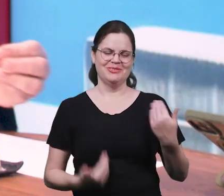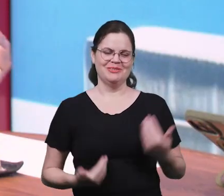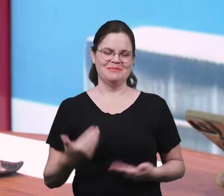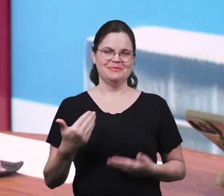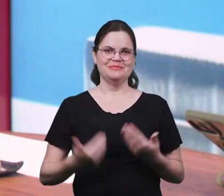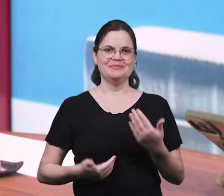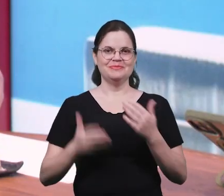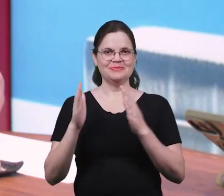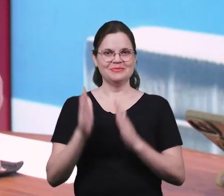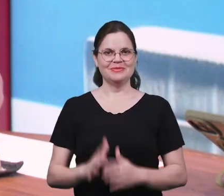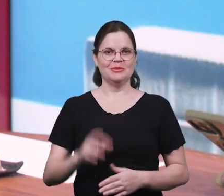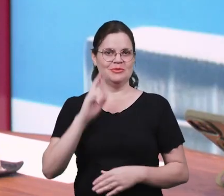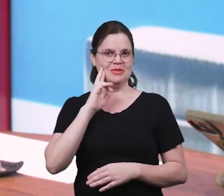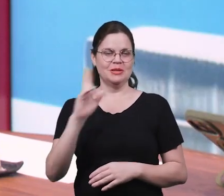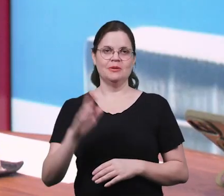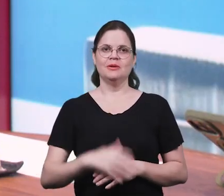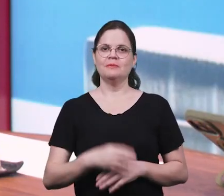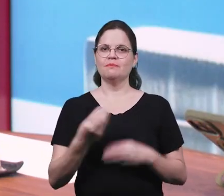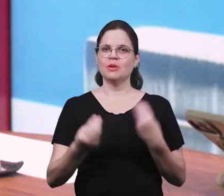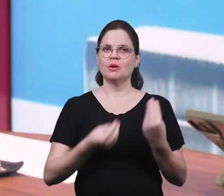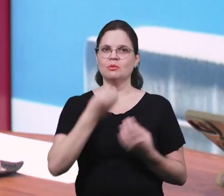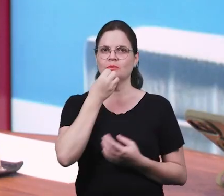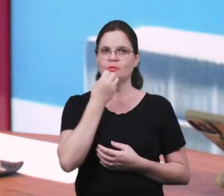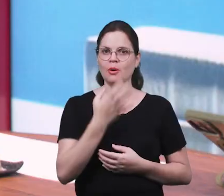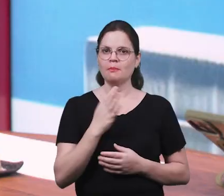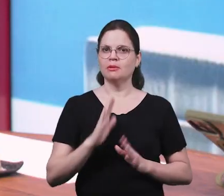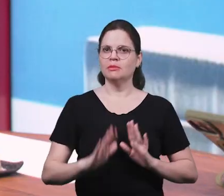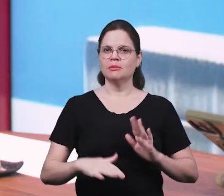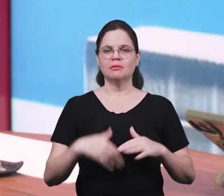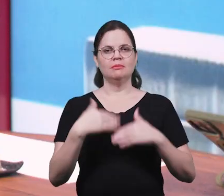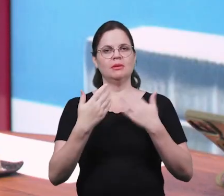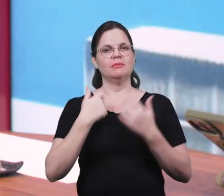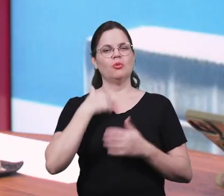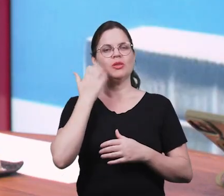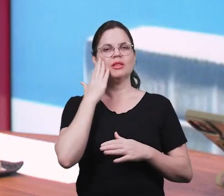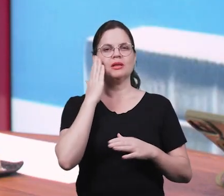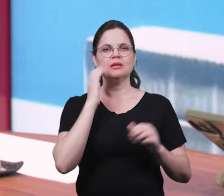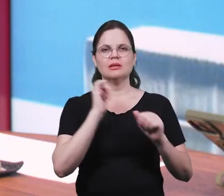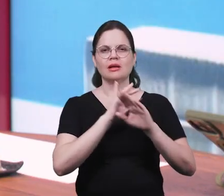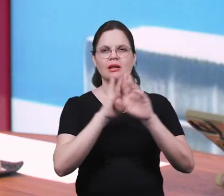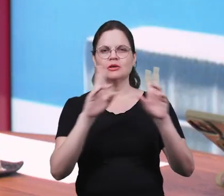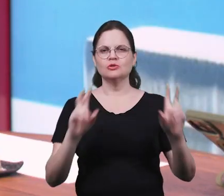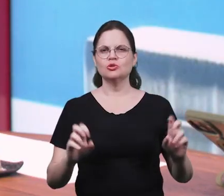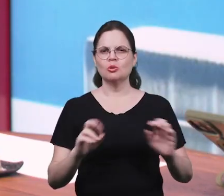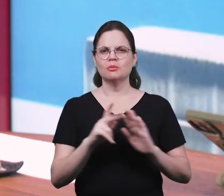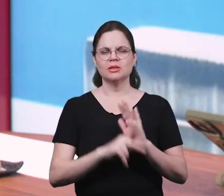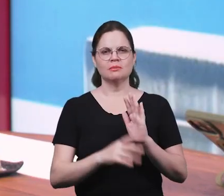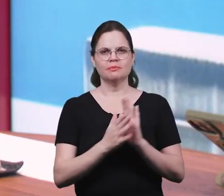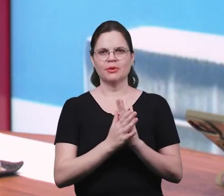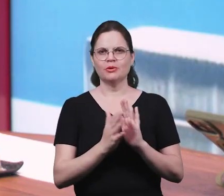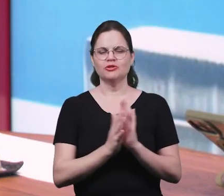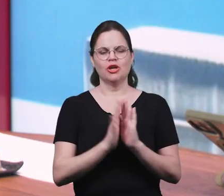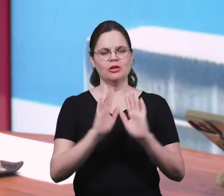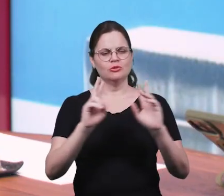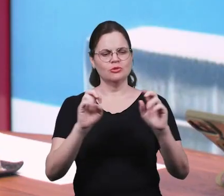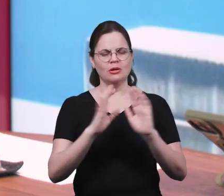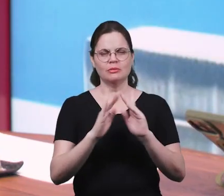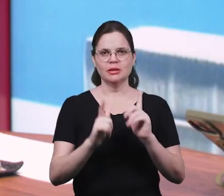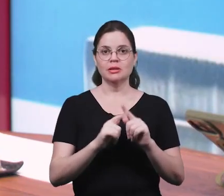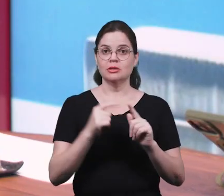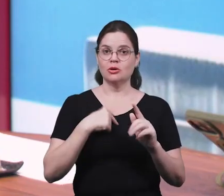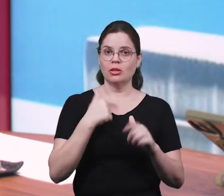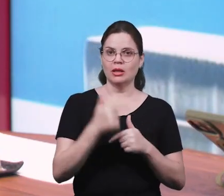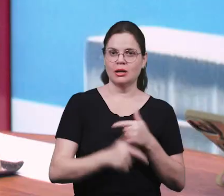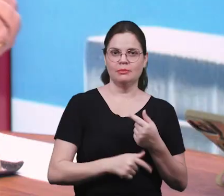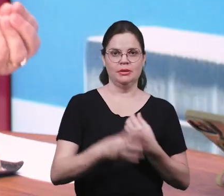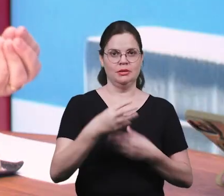como me foi bom para o crescimento, para o entendimento da obra, eu eu trabalhar naquela função, porque